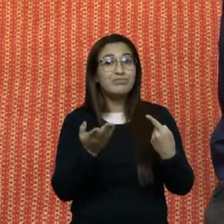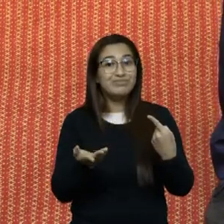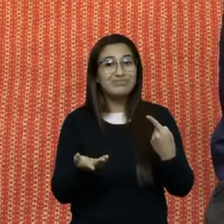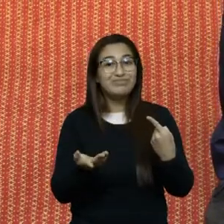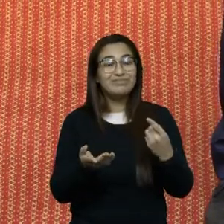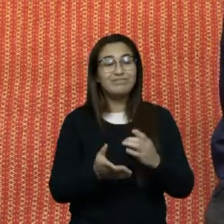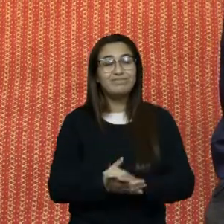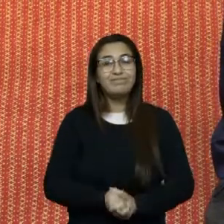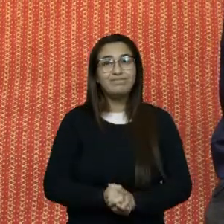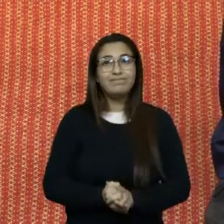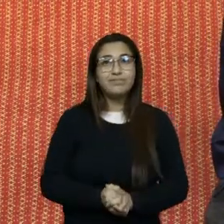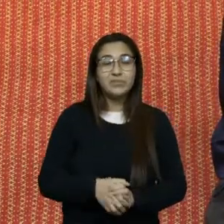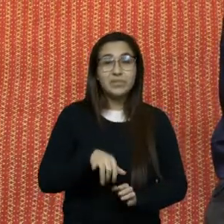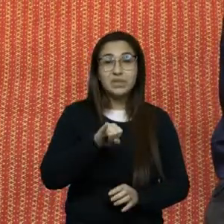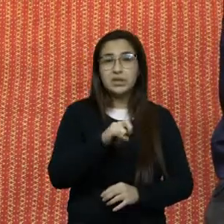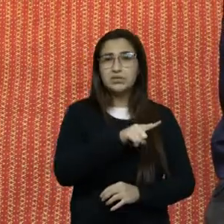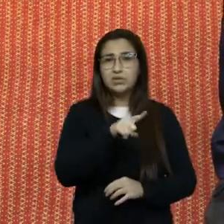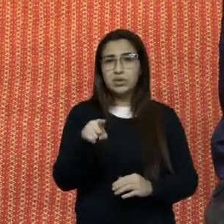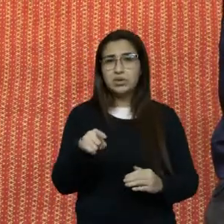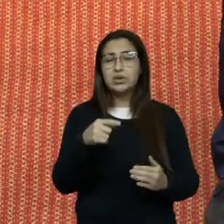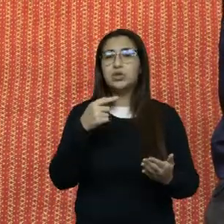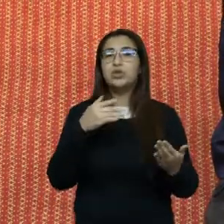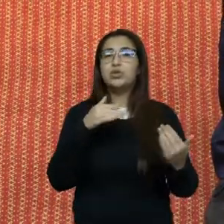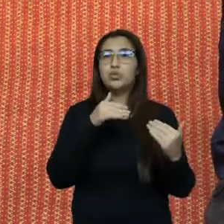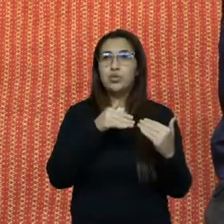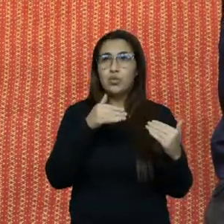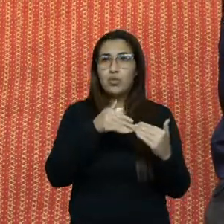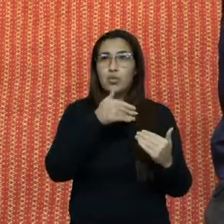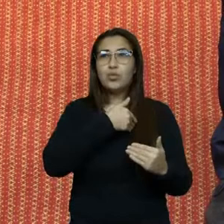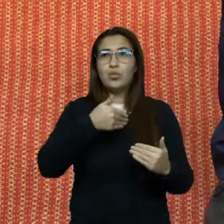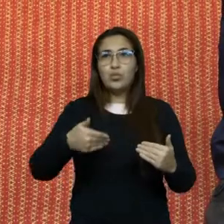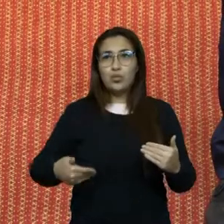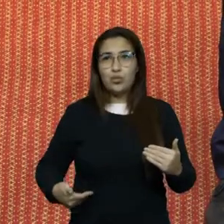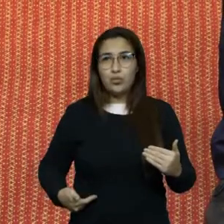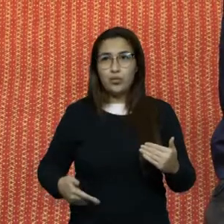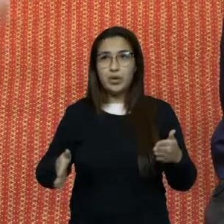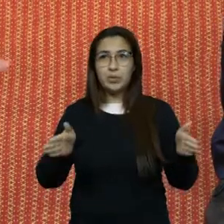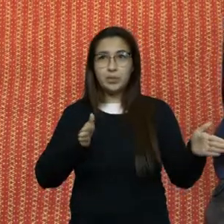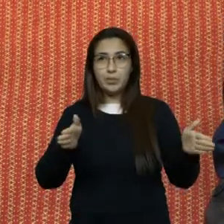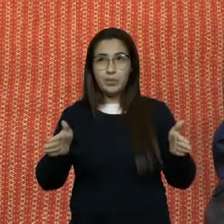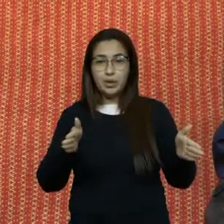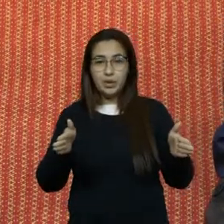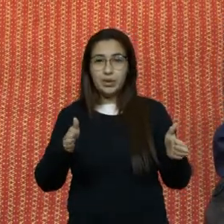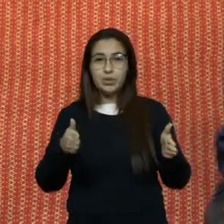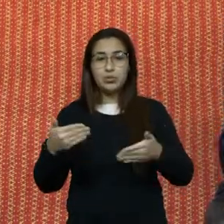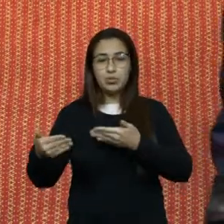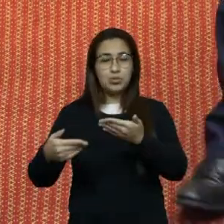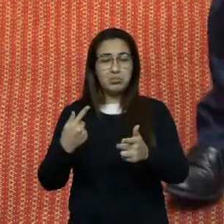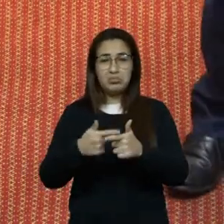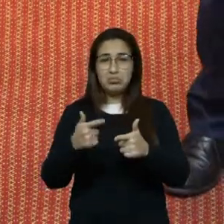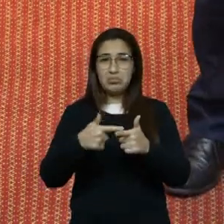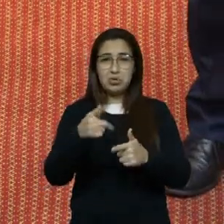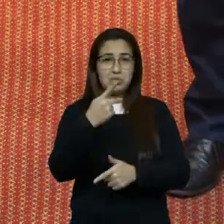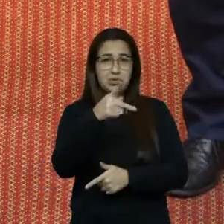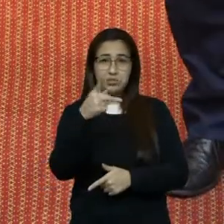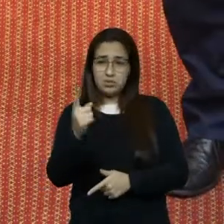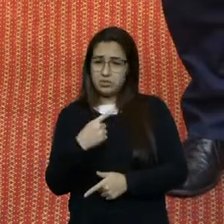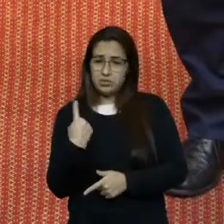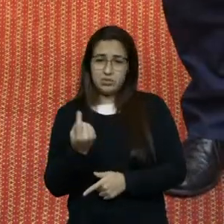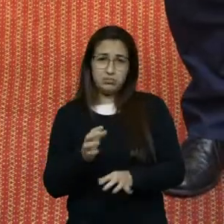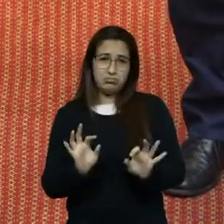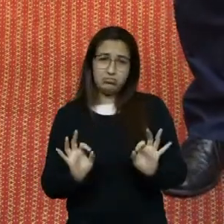não é populismo se vocês fizeram acordo com o governo no decorrer desse processo e problema de vocês não moço